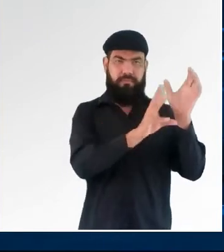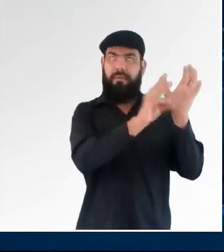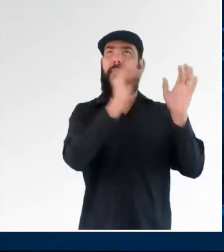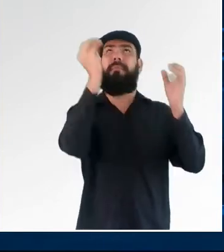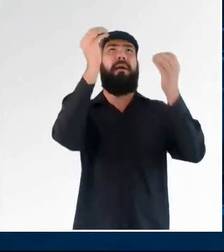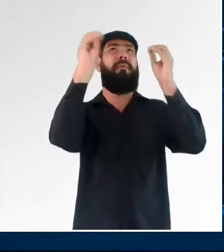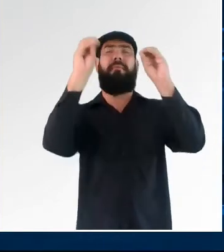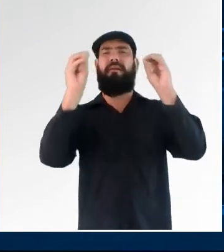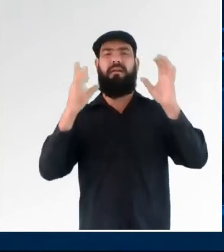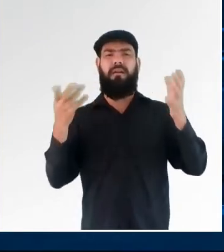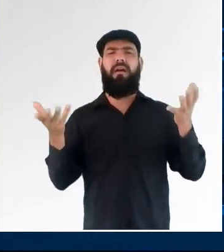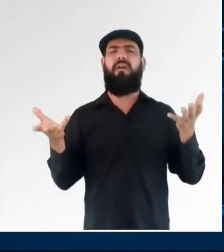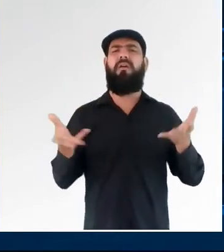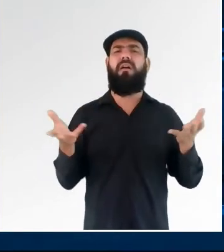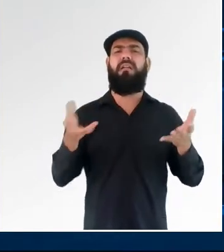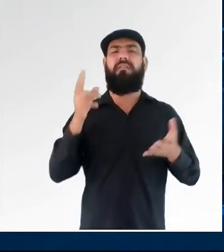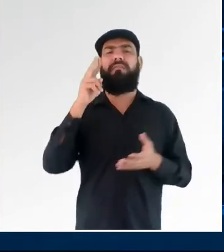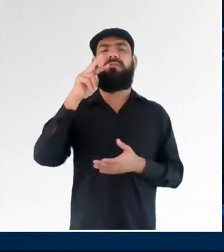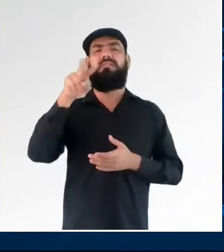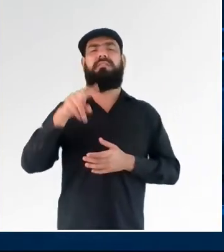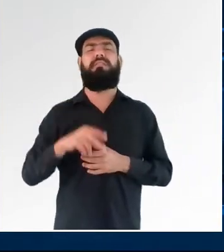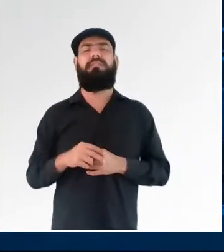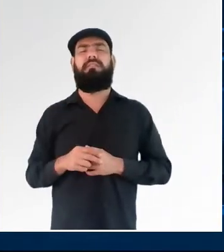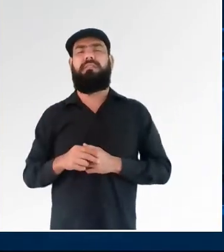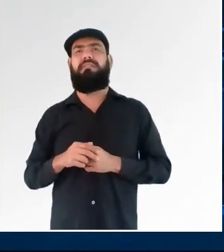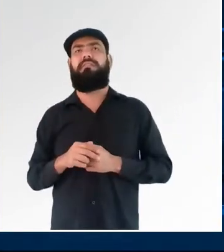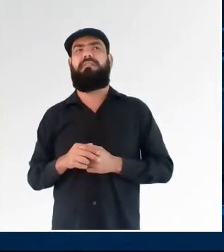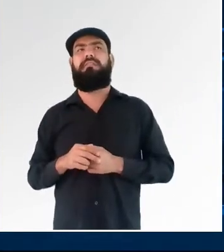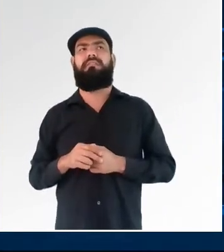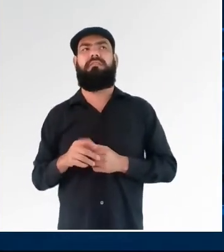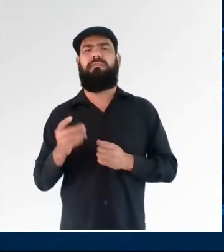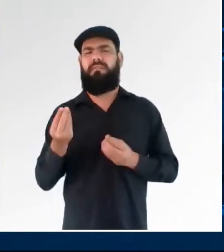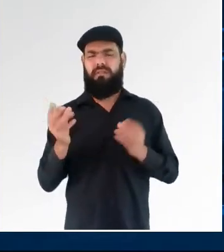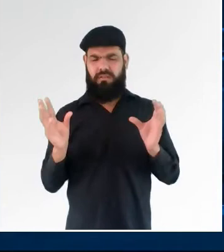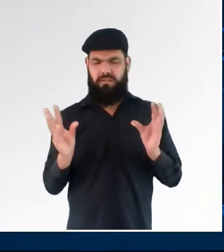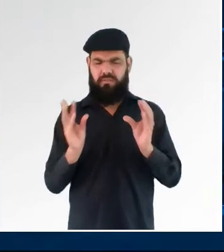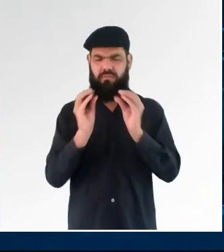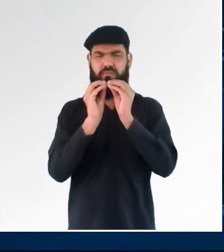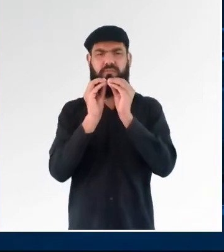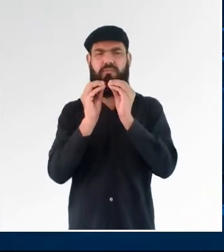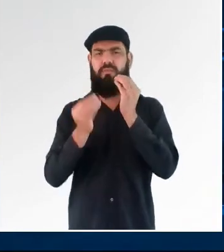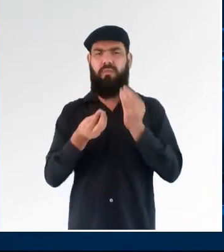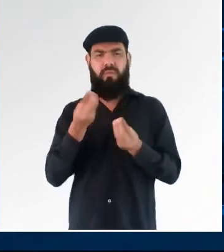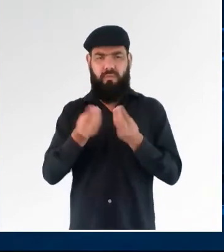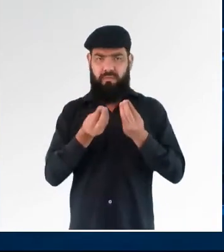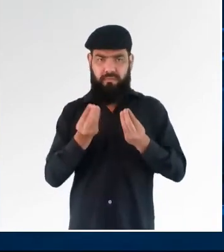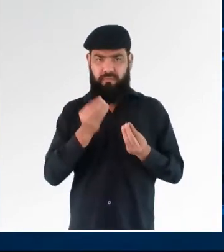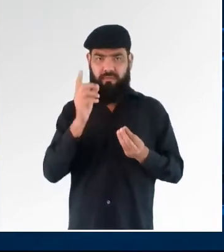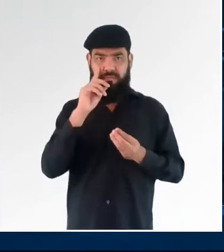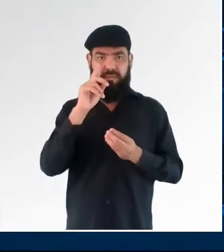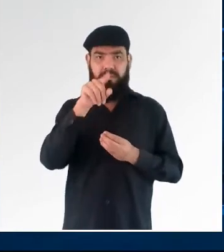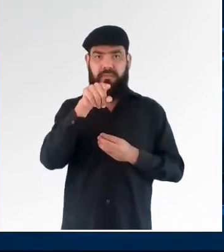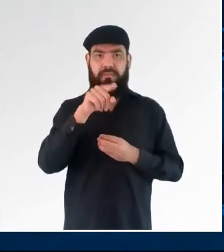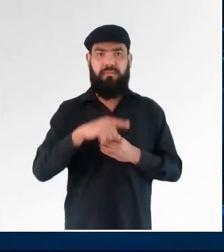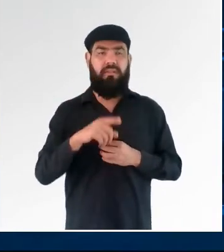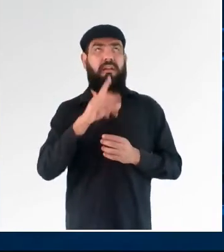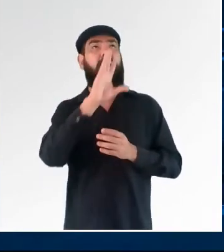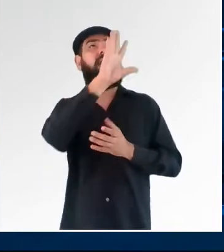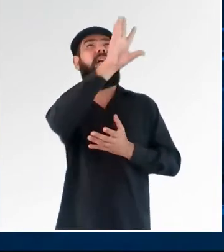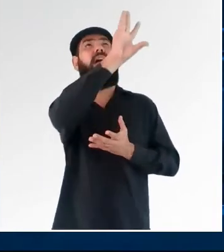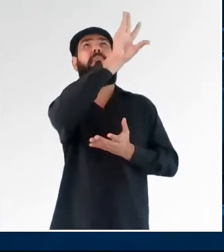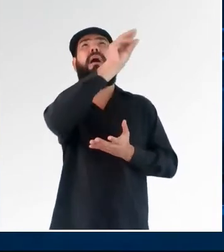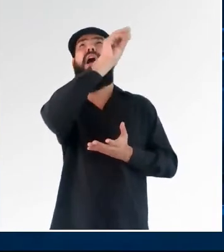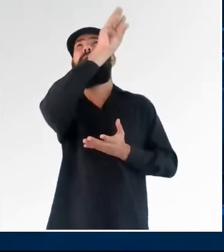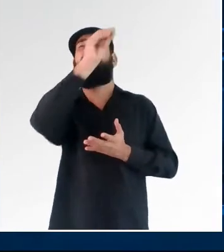você fazer um resumo? O que você vai fazer? Vai suprimir, vai retirar